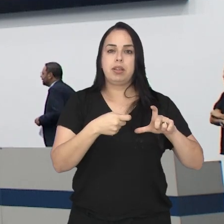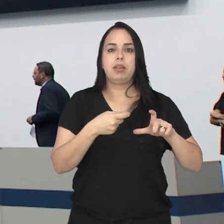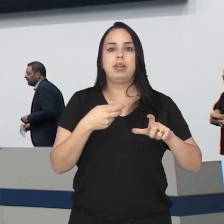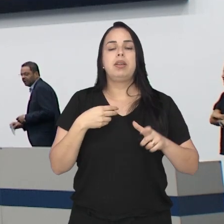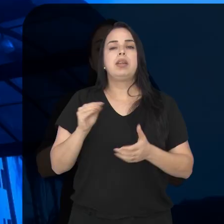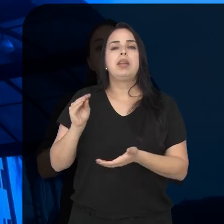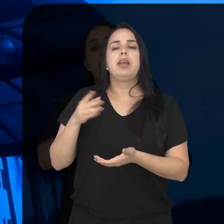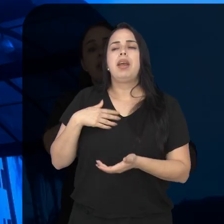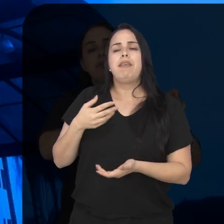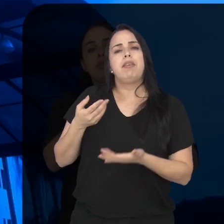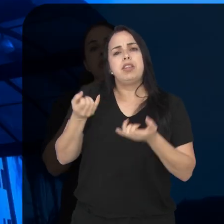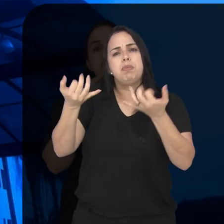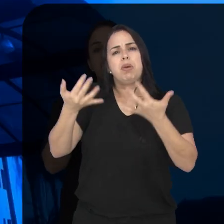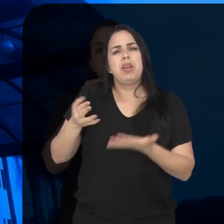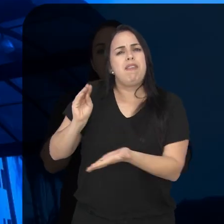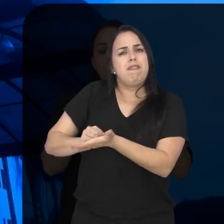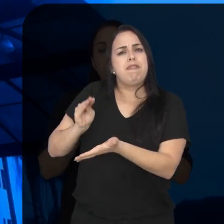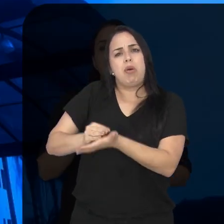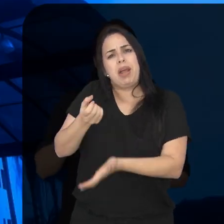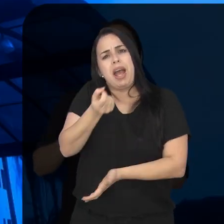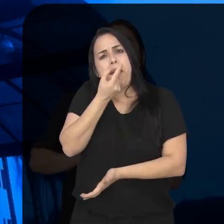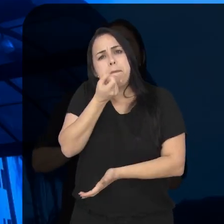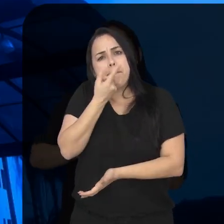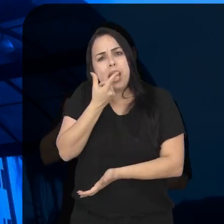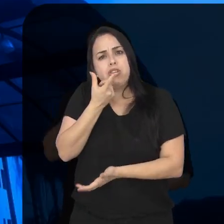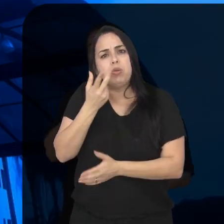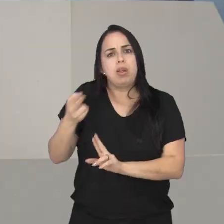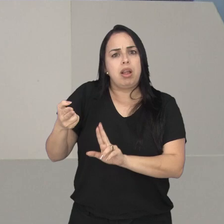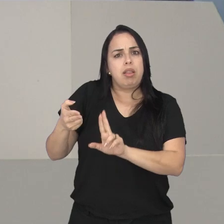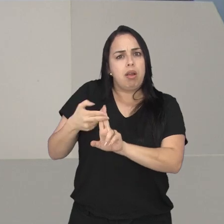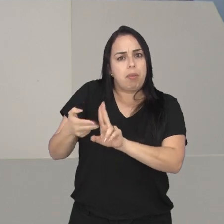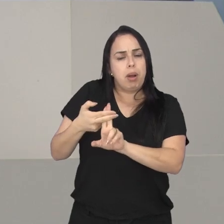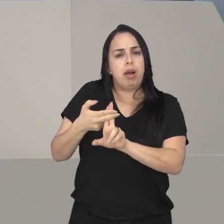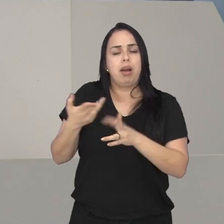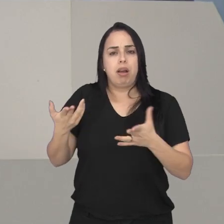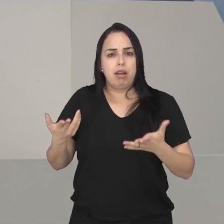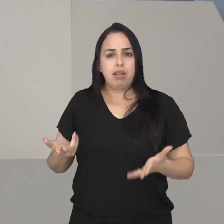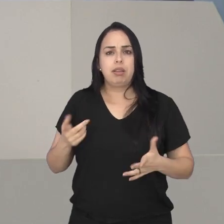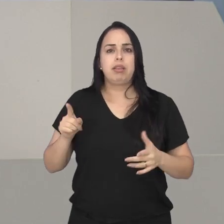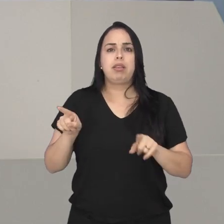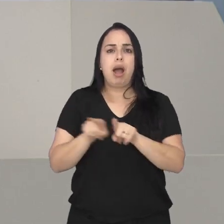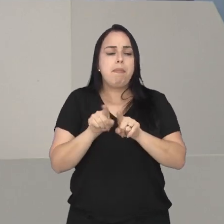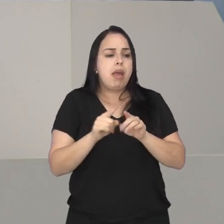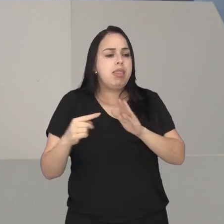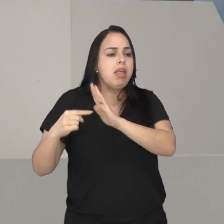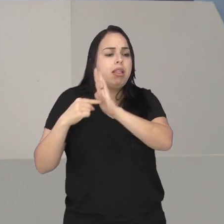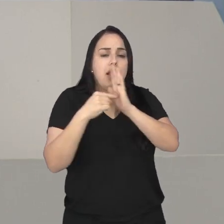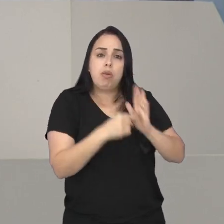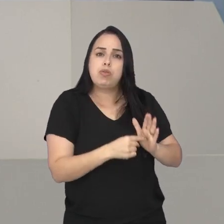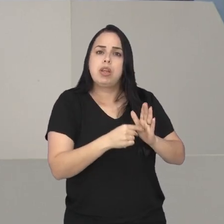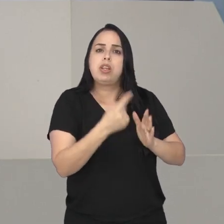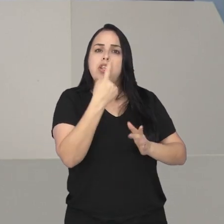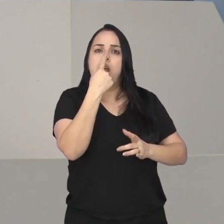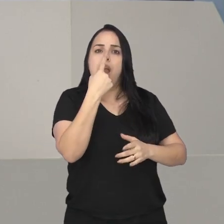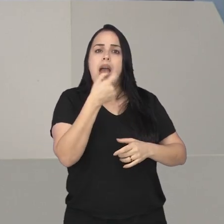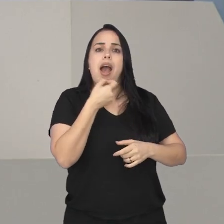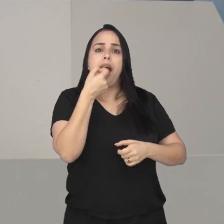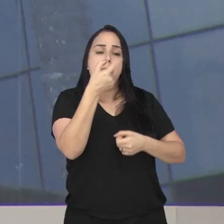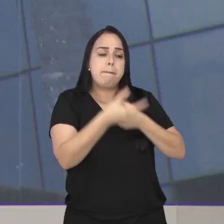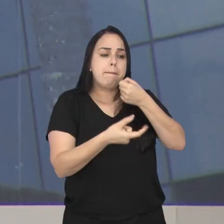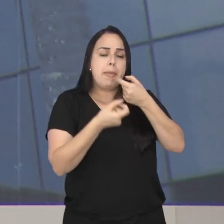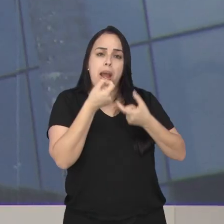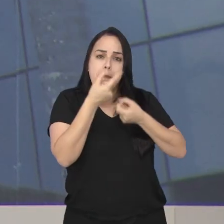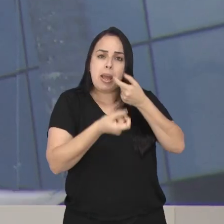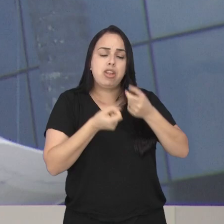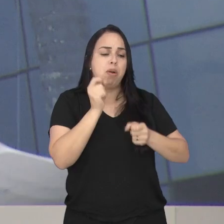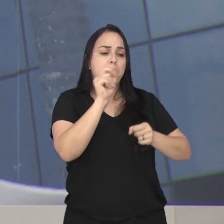comprometi apurar a falta de um medicamento na rede pública o parlamentar também comentou sobre denúncias de descarte irregular de medicamentos